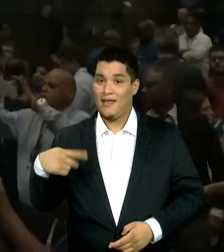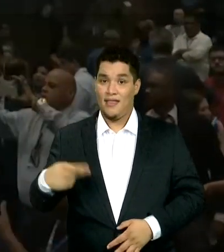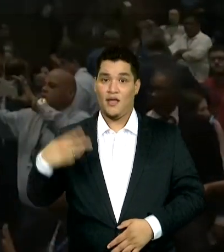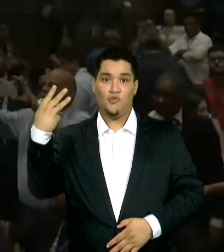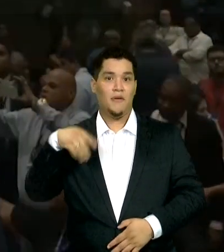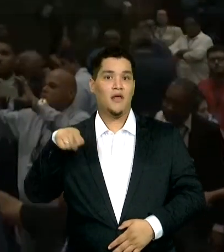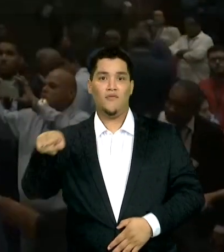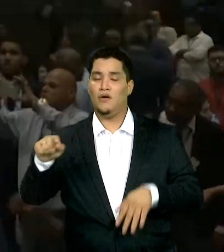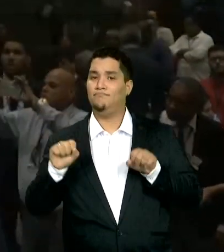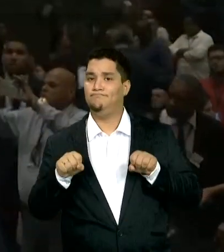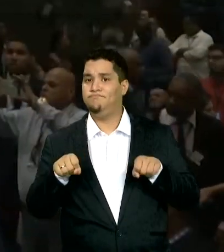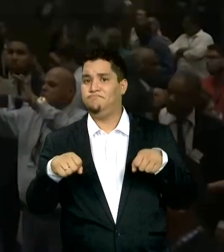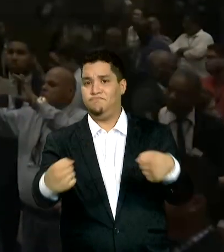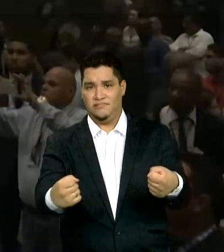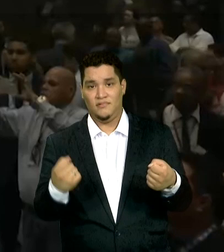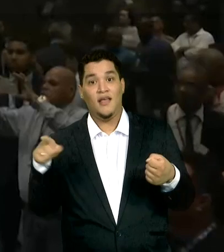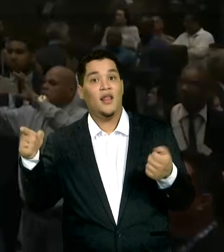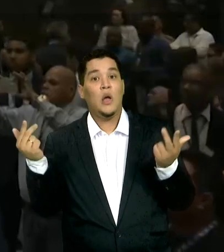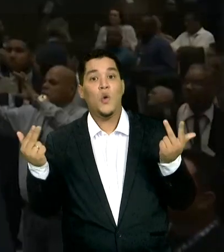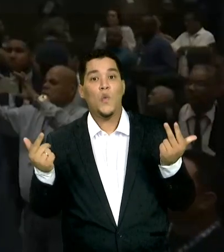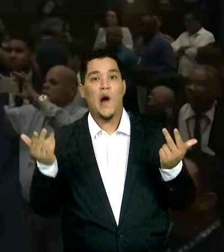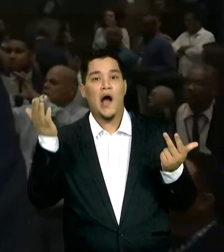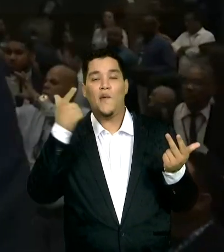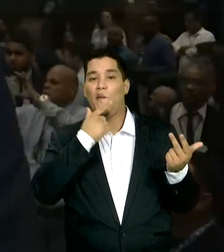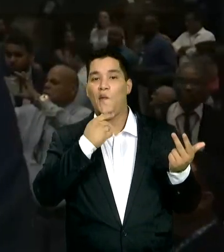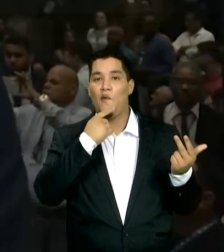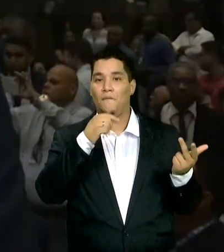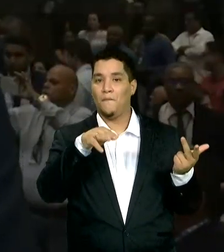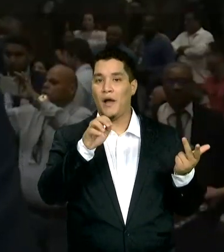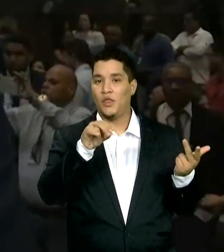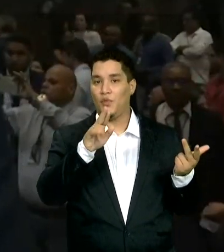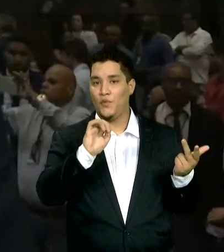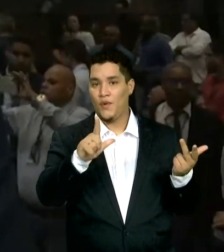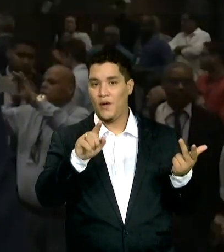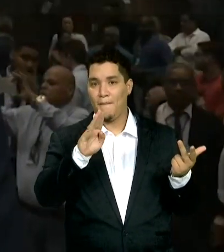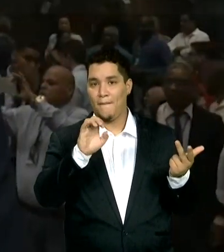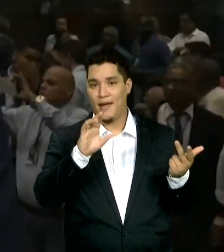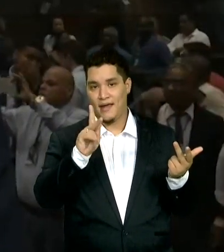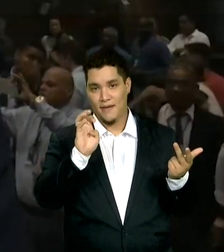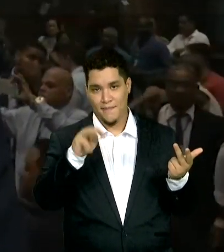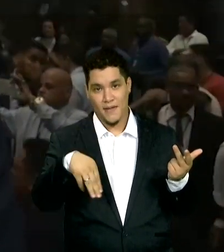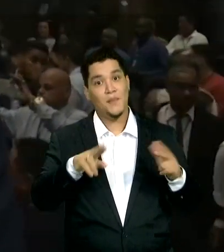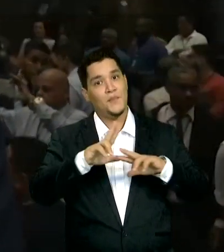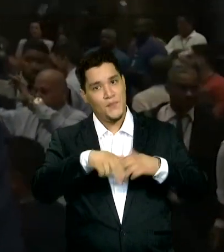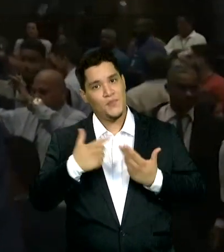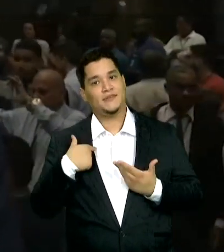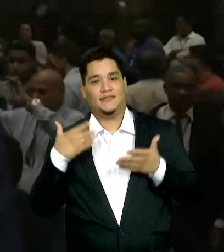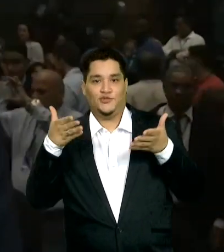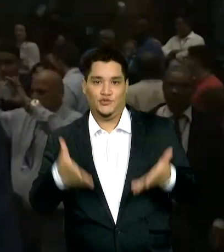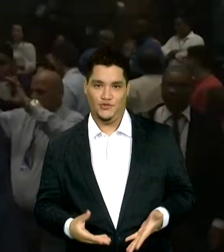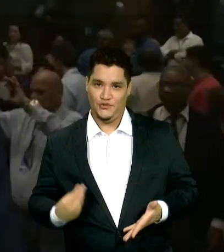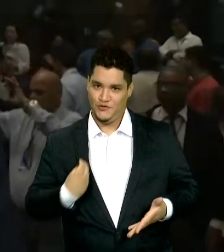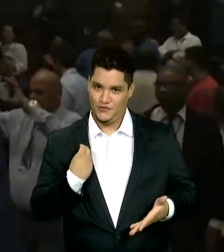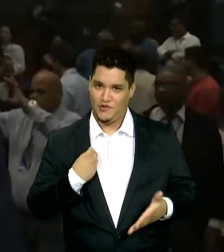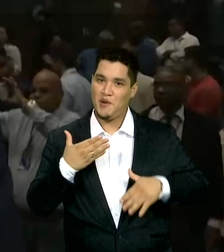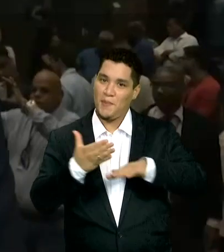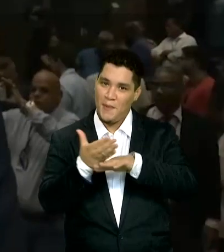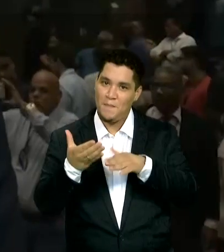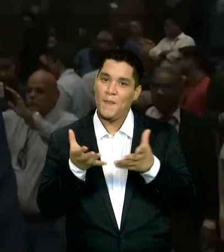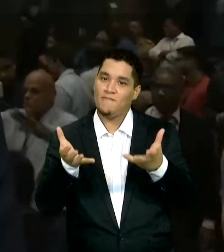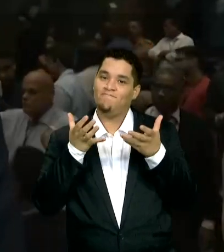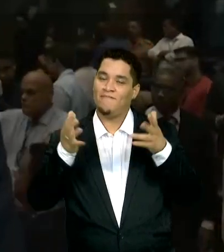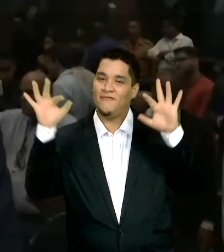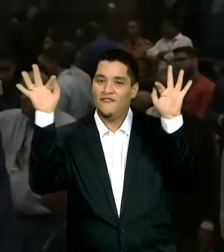como Manuel Beckmann. Então fico muito feliz e não poderia faltar e registrar minha presença e a minha felicidade por